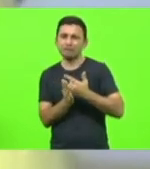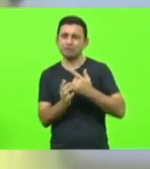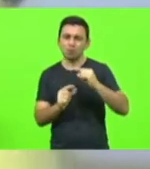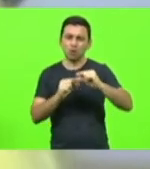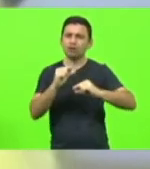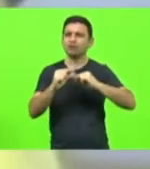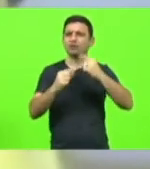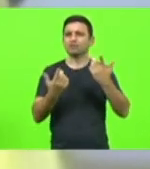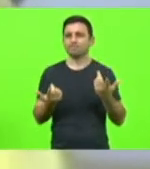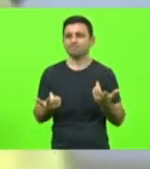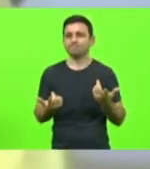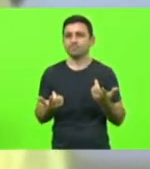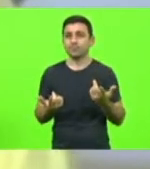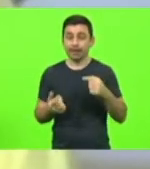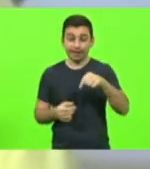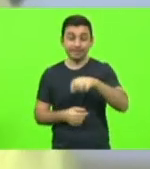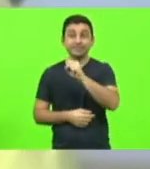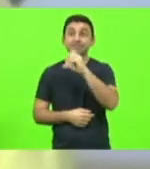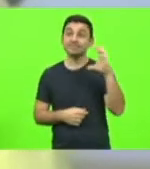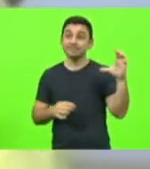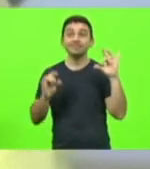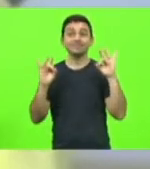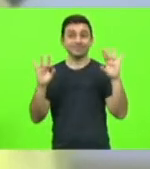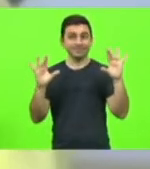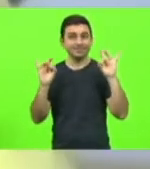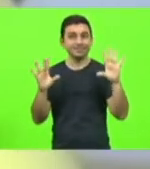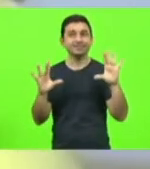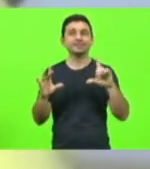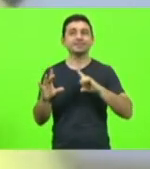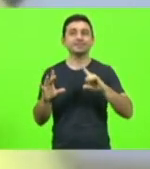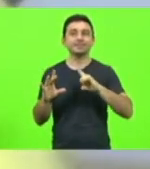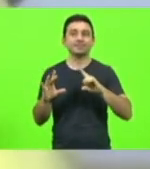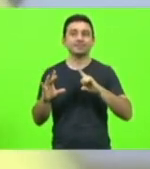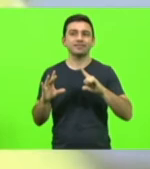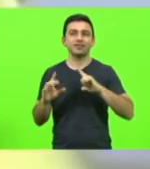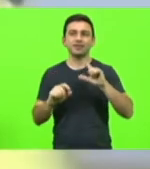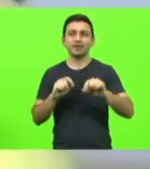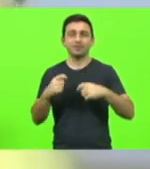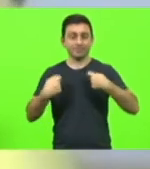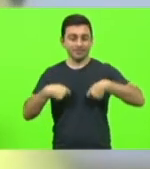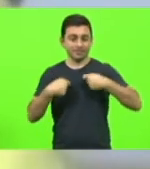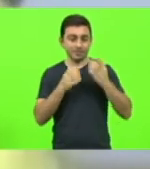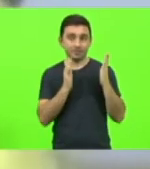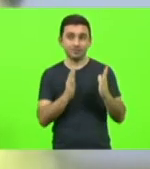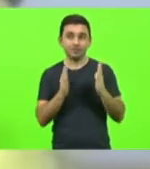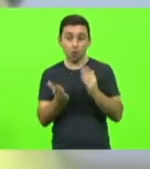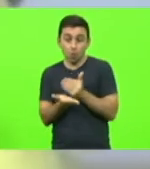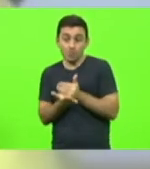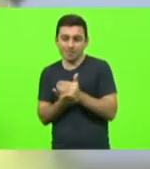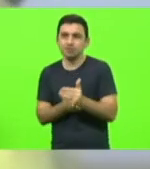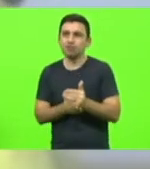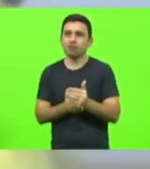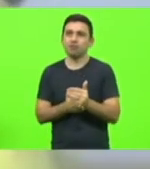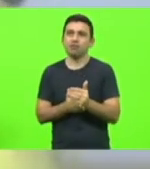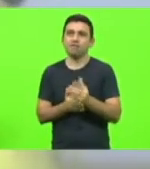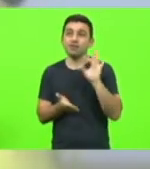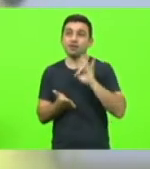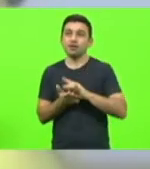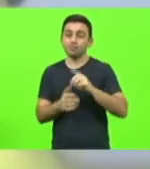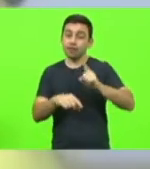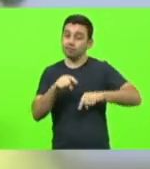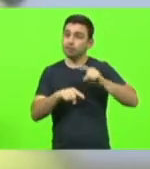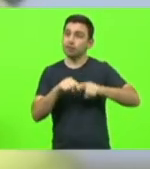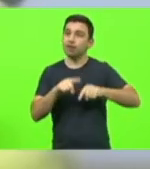Catarina, ela tem algo muito especial e que a gente só precisa organizar para botar em prática, que são materiais que já